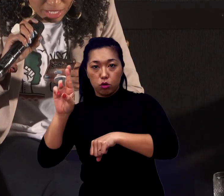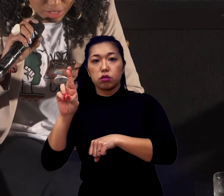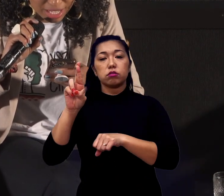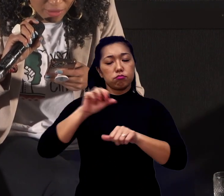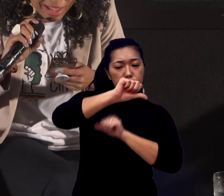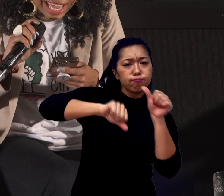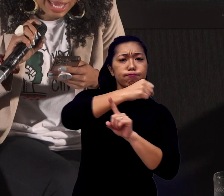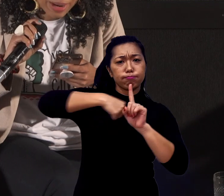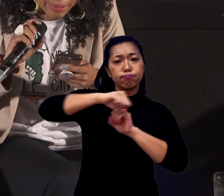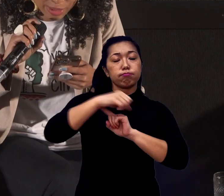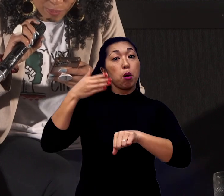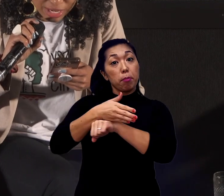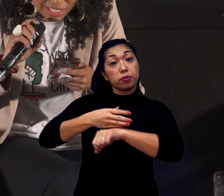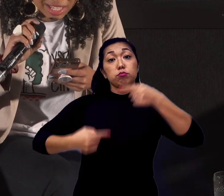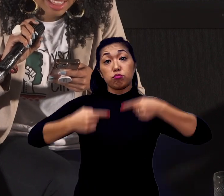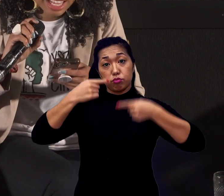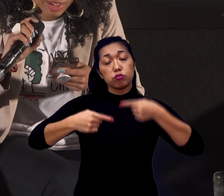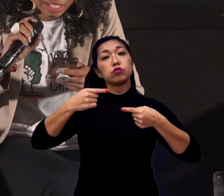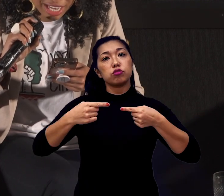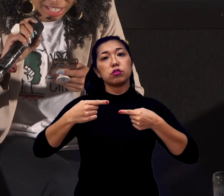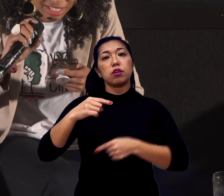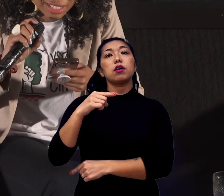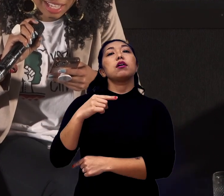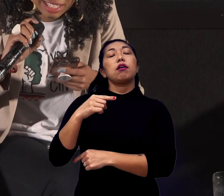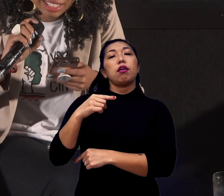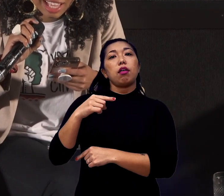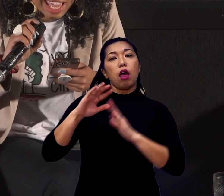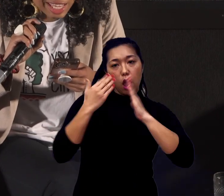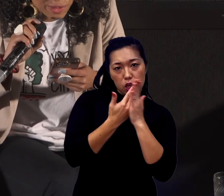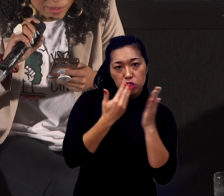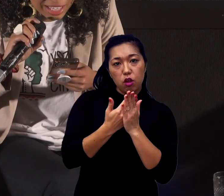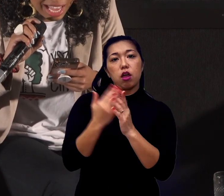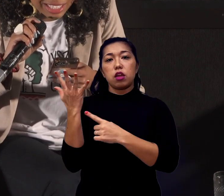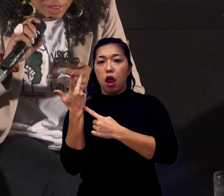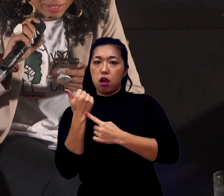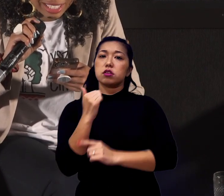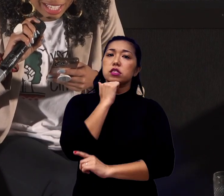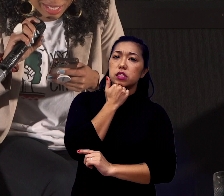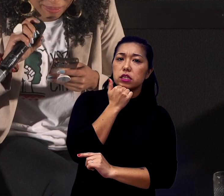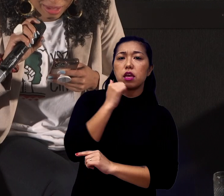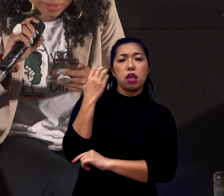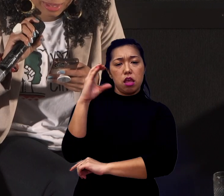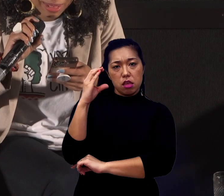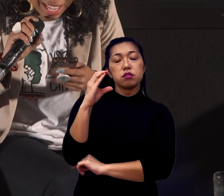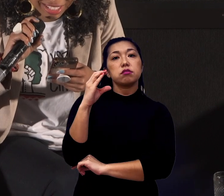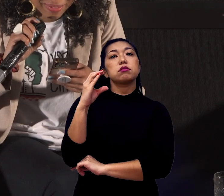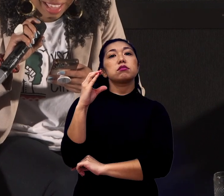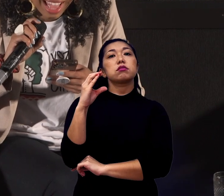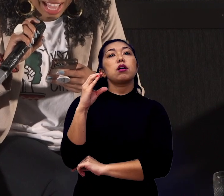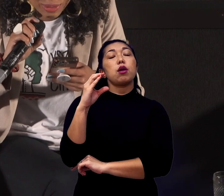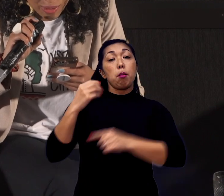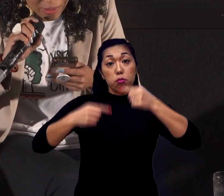de Mudança Social e Participação Política na Escola de Artes, Ciências e Humanidades da Universidade de São Paulo,